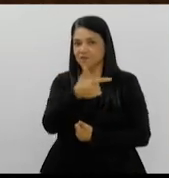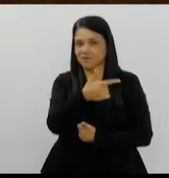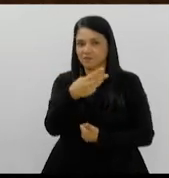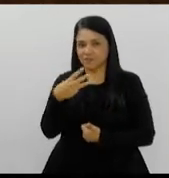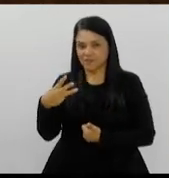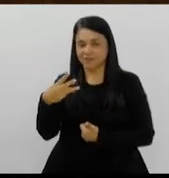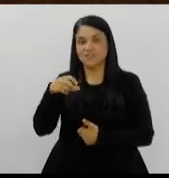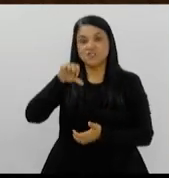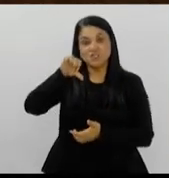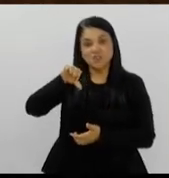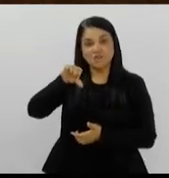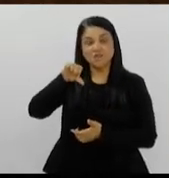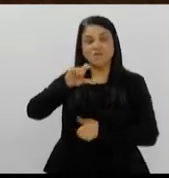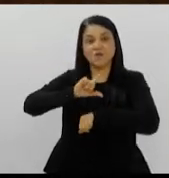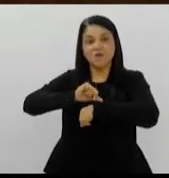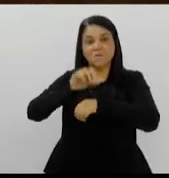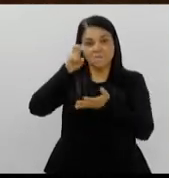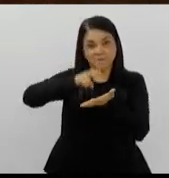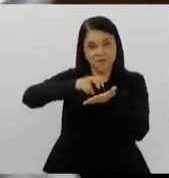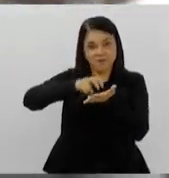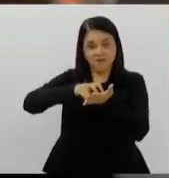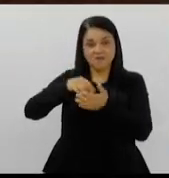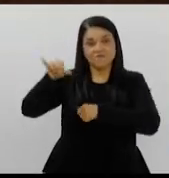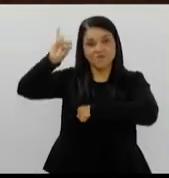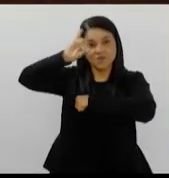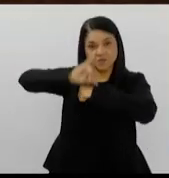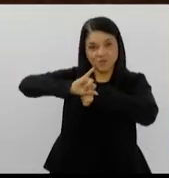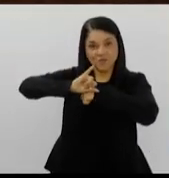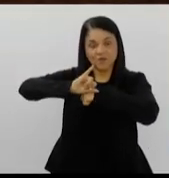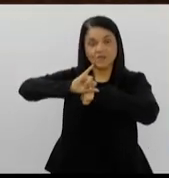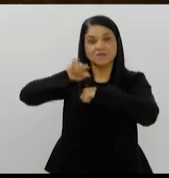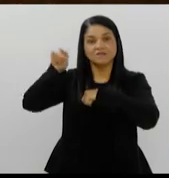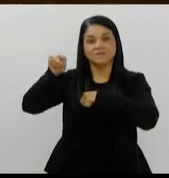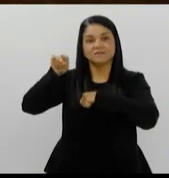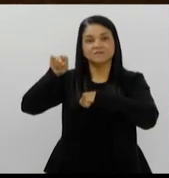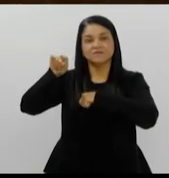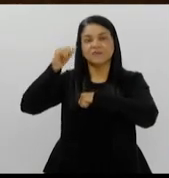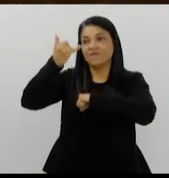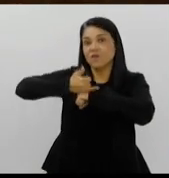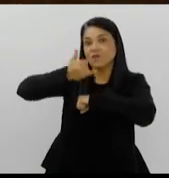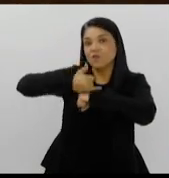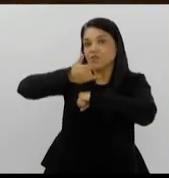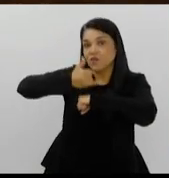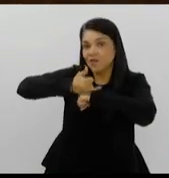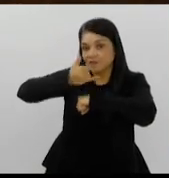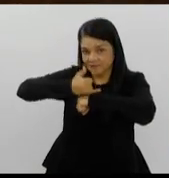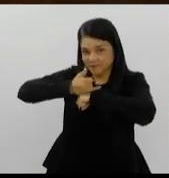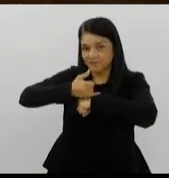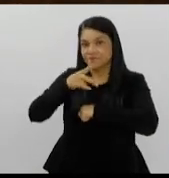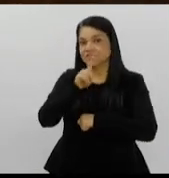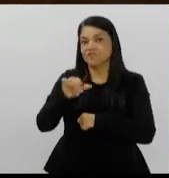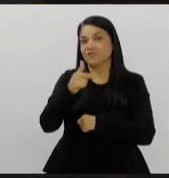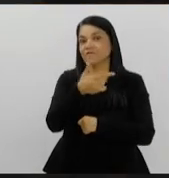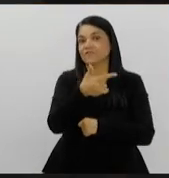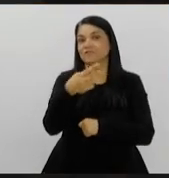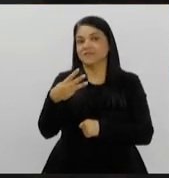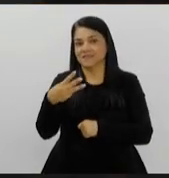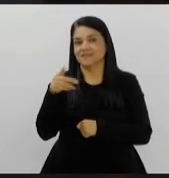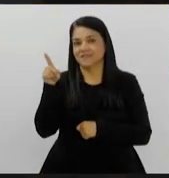em Volta Redonda, uma partida de futebol lá. Qual dia 23 de novembro? Dia 23 de novembro. Tá.